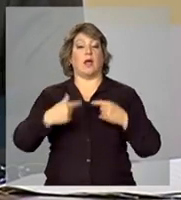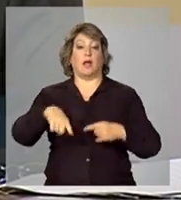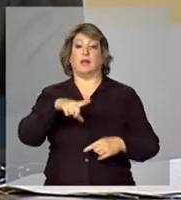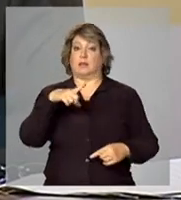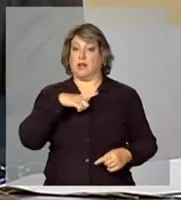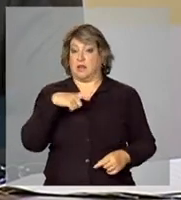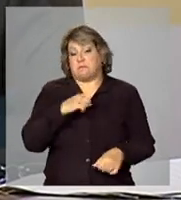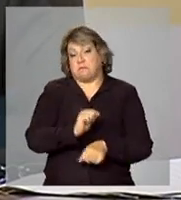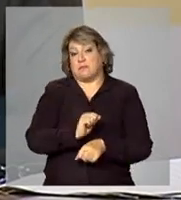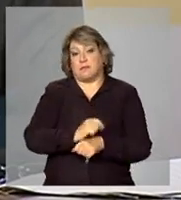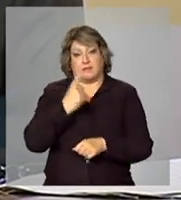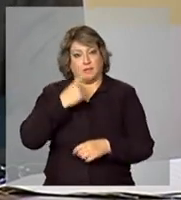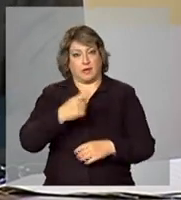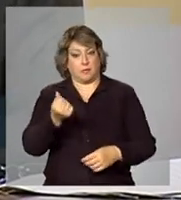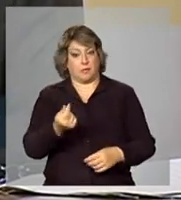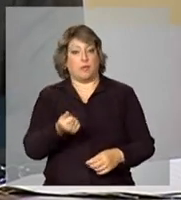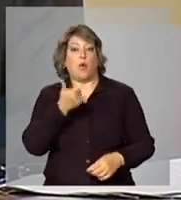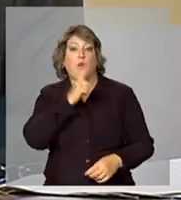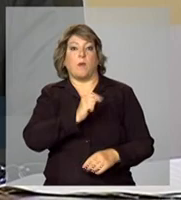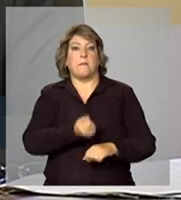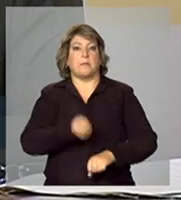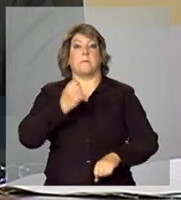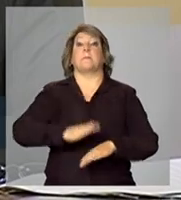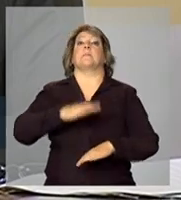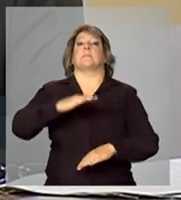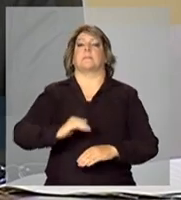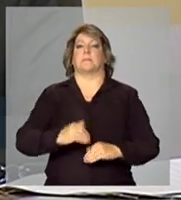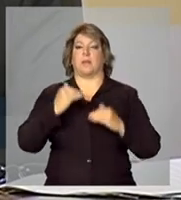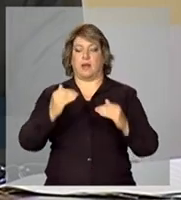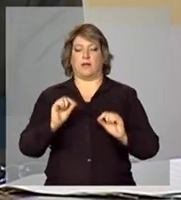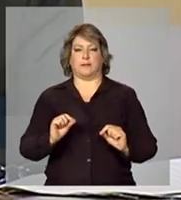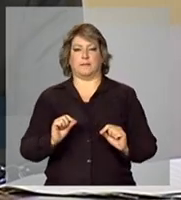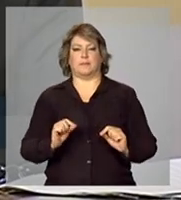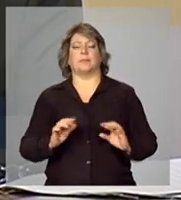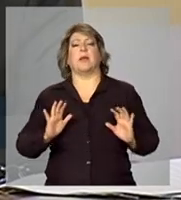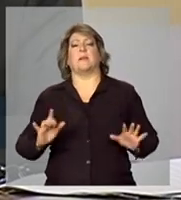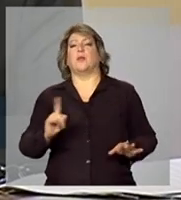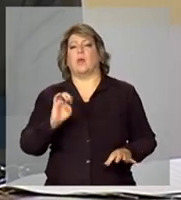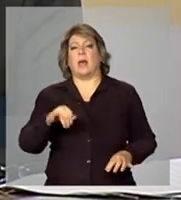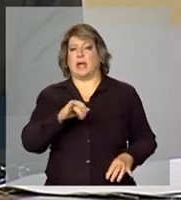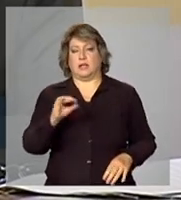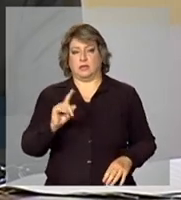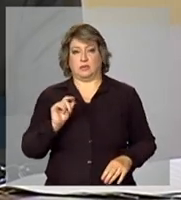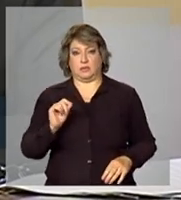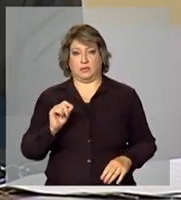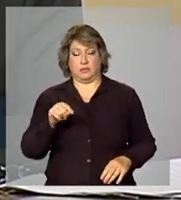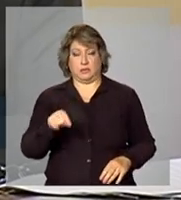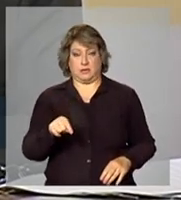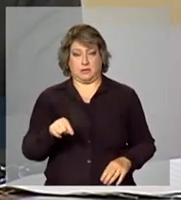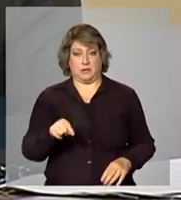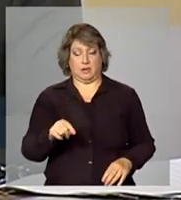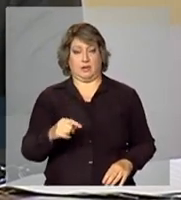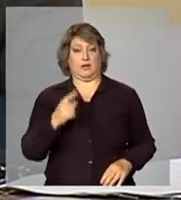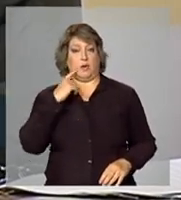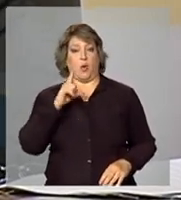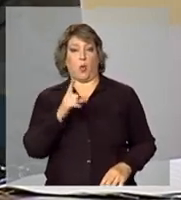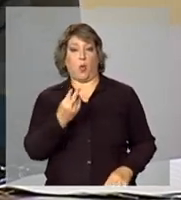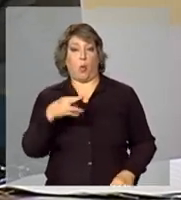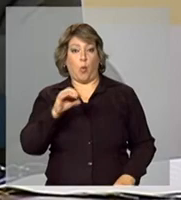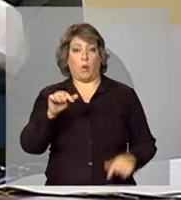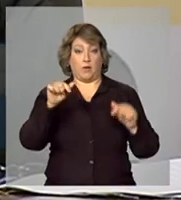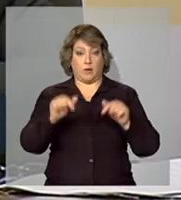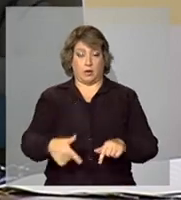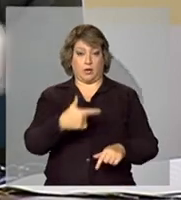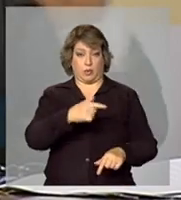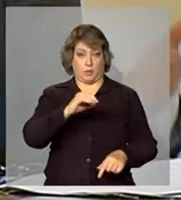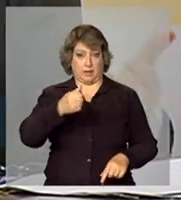uma previsão de lucro maior tão não se trata disto né Acho que o digamos o cenário de lucros em 2013